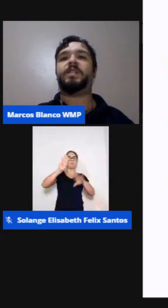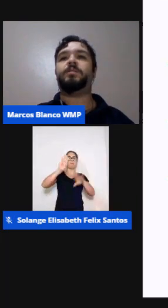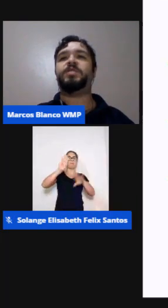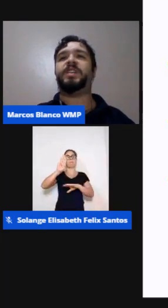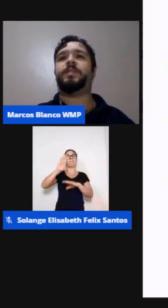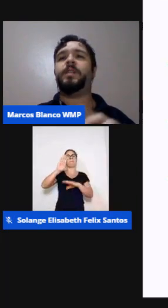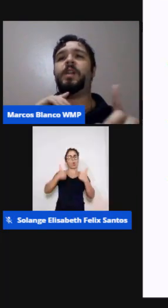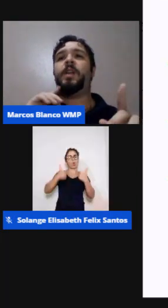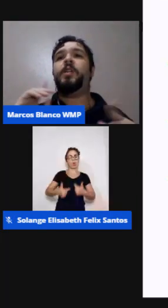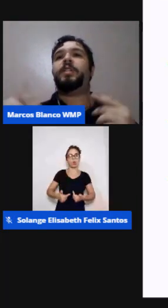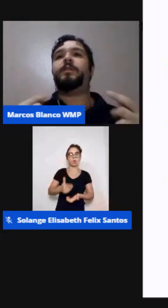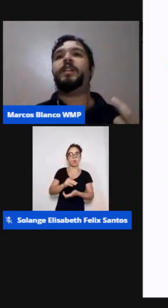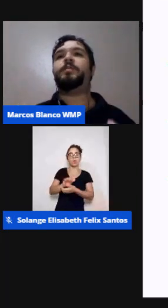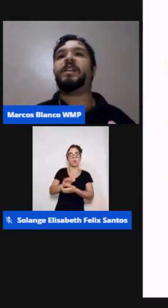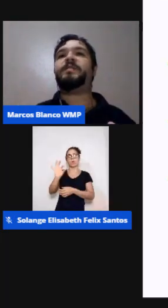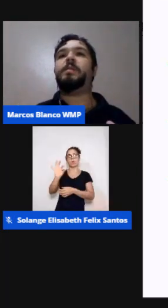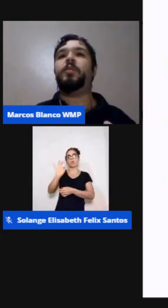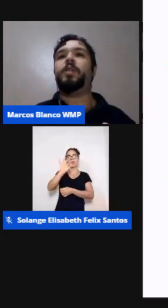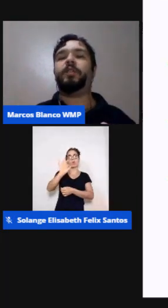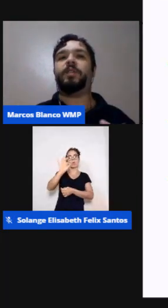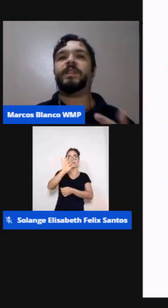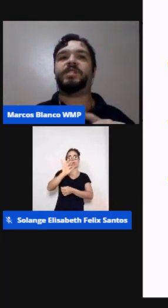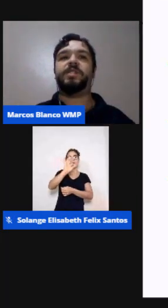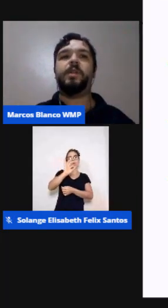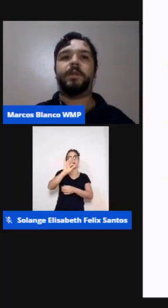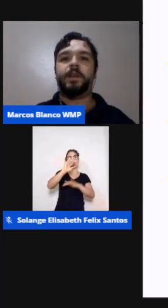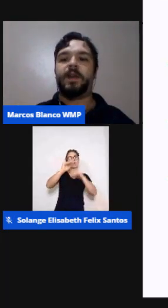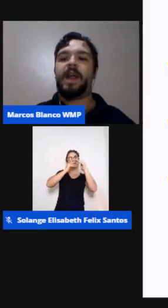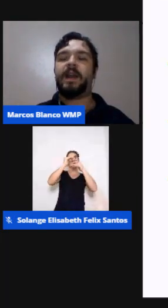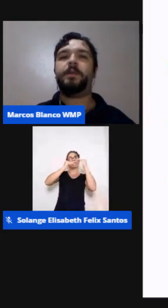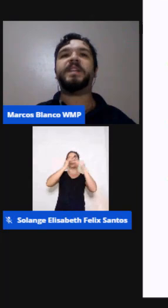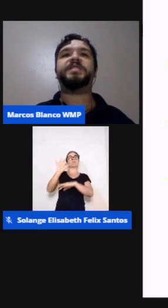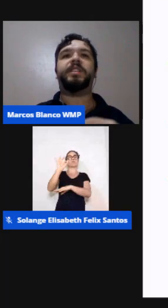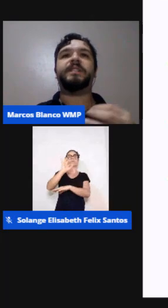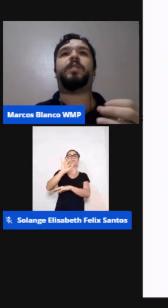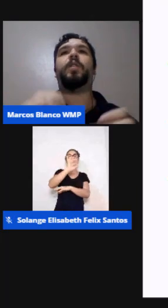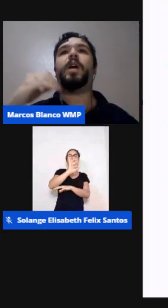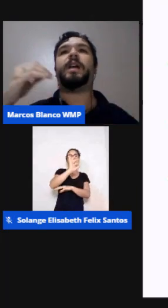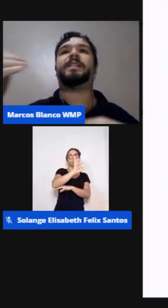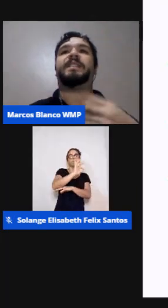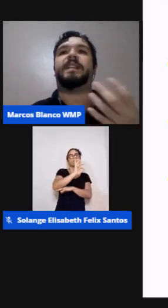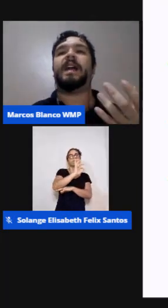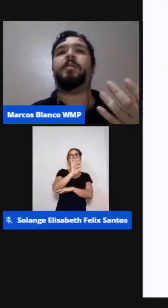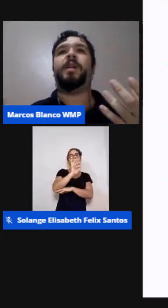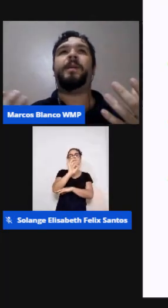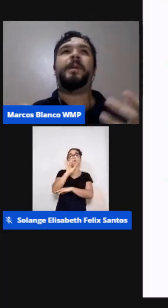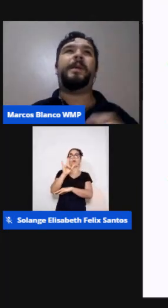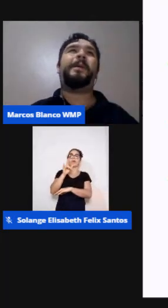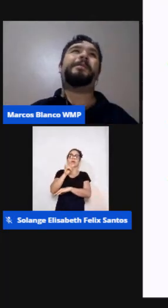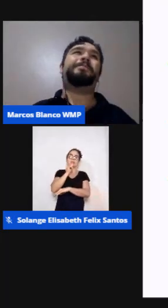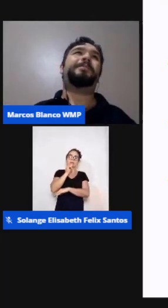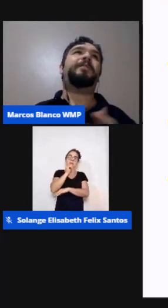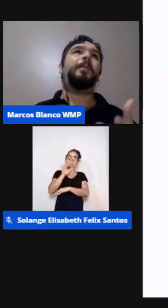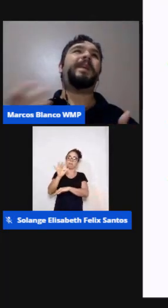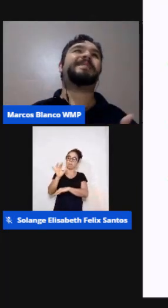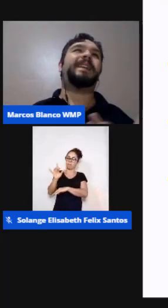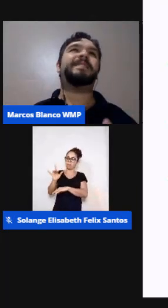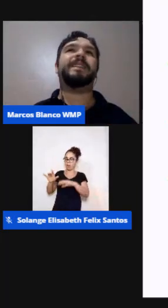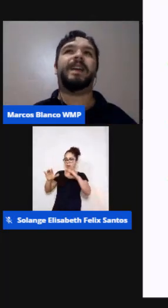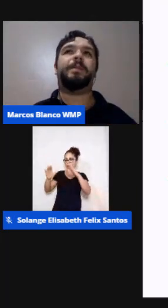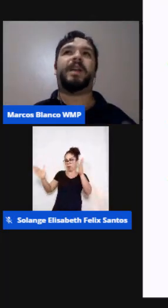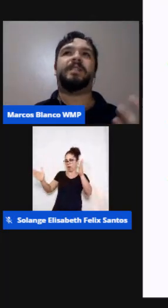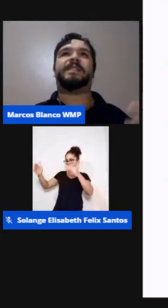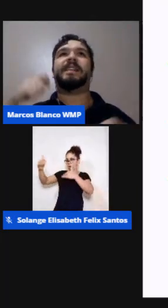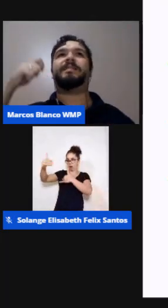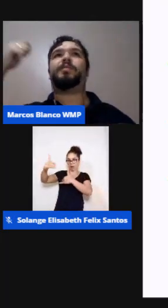impedir o desenvolvimento do mosquito. Talvez o mais famoso que vocês tinham ouvido falar é do peixinho que você coloca na caixa d'água. Mas vamos